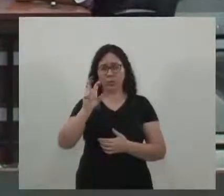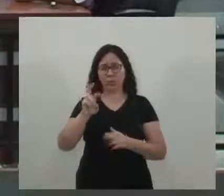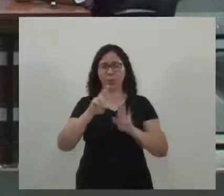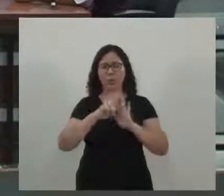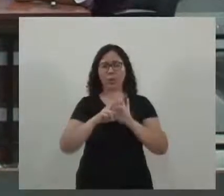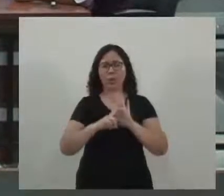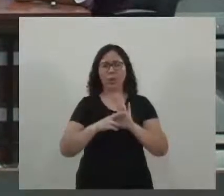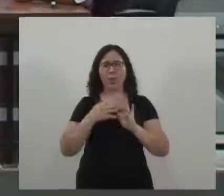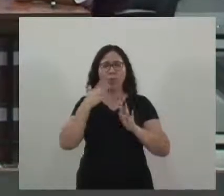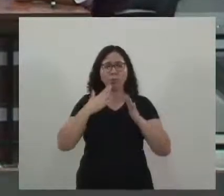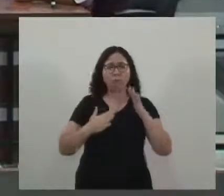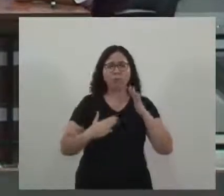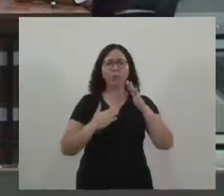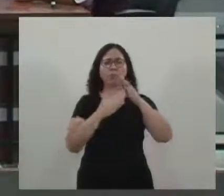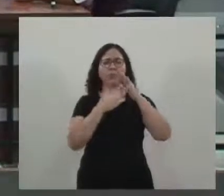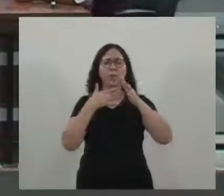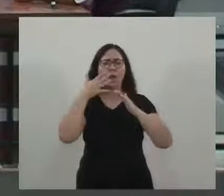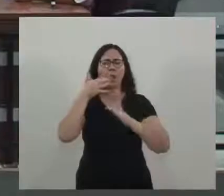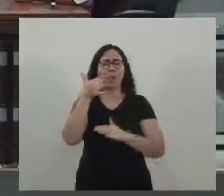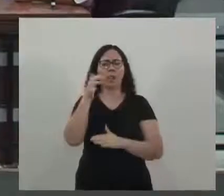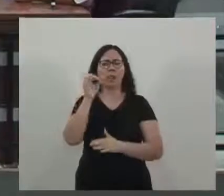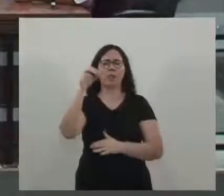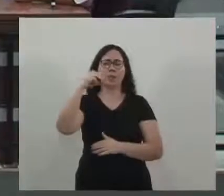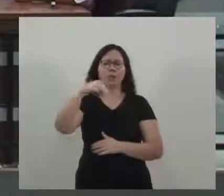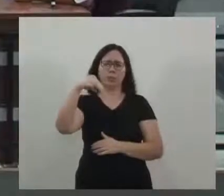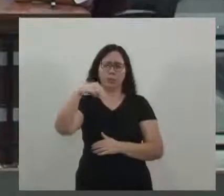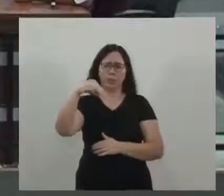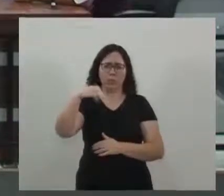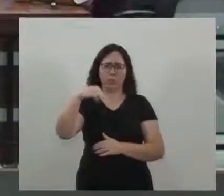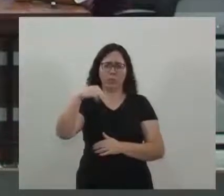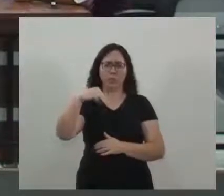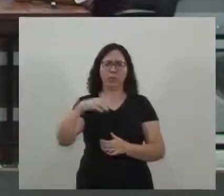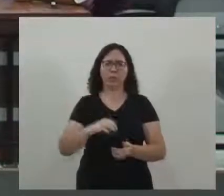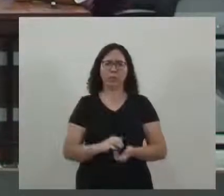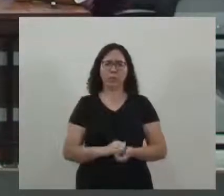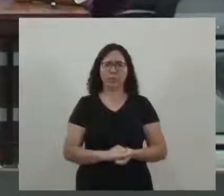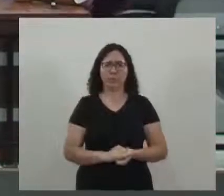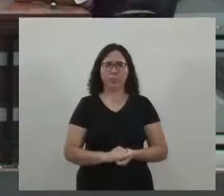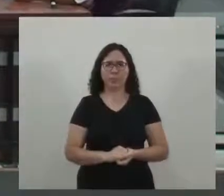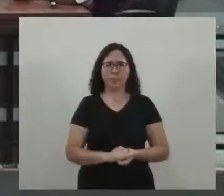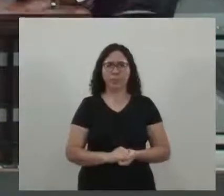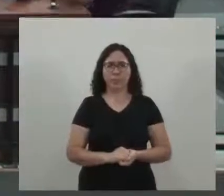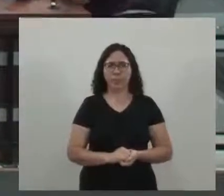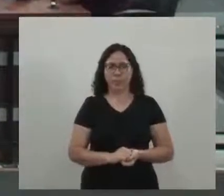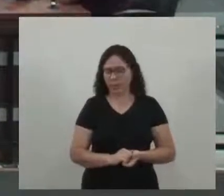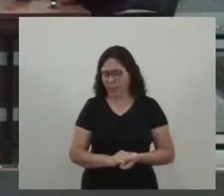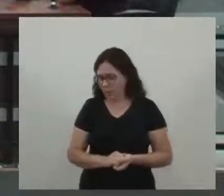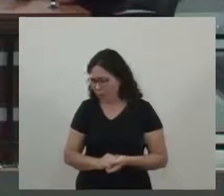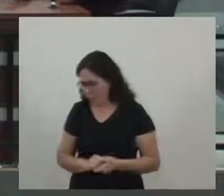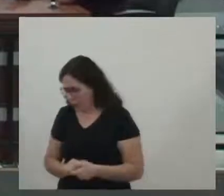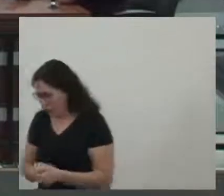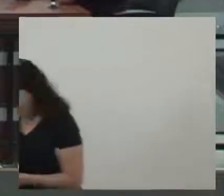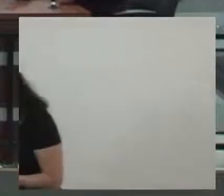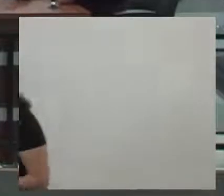Interno. E o orador não poderá exceder o prazo de 10 minutos improrrogáveis.